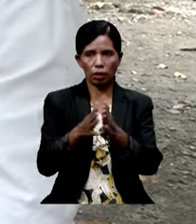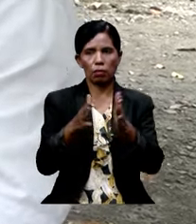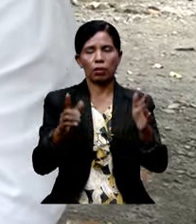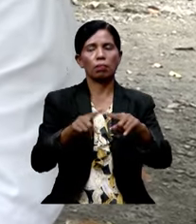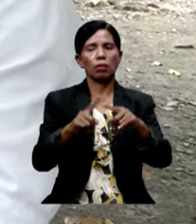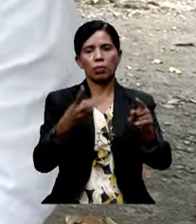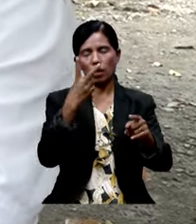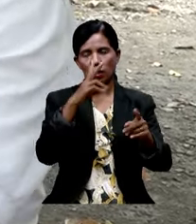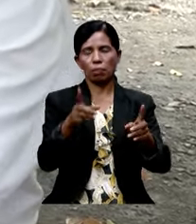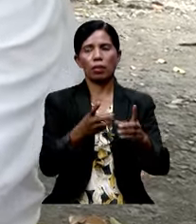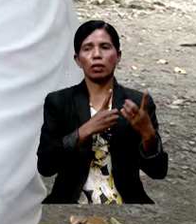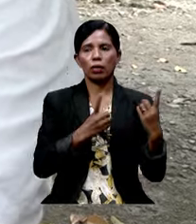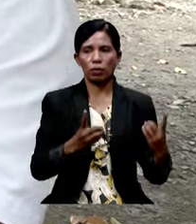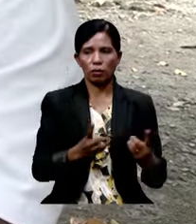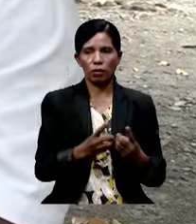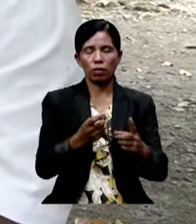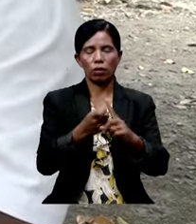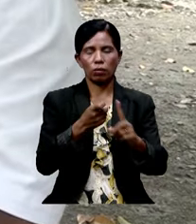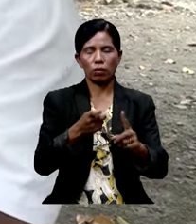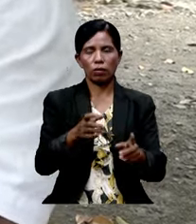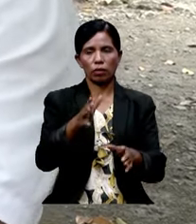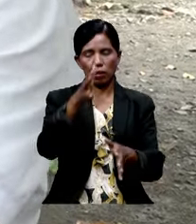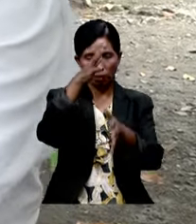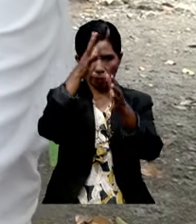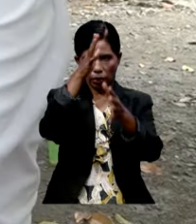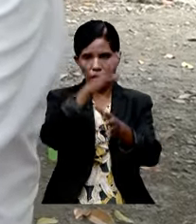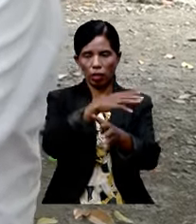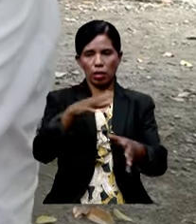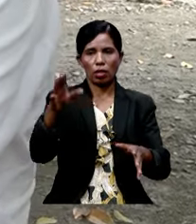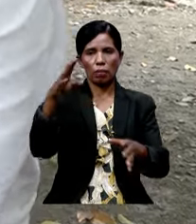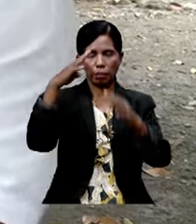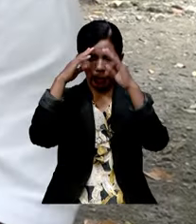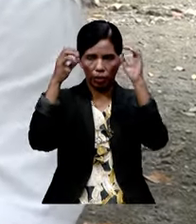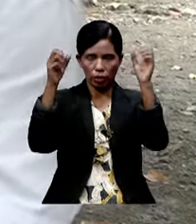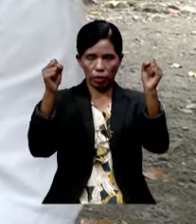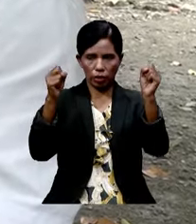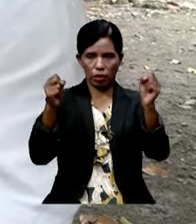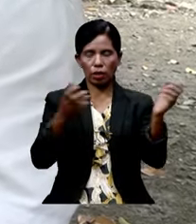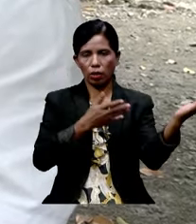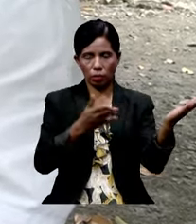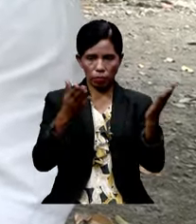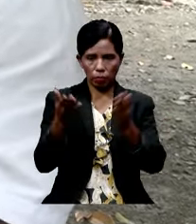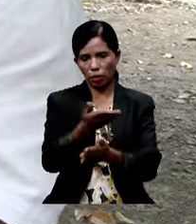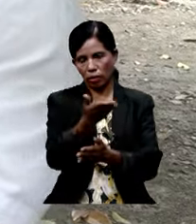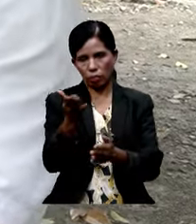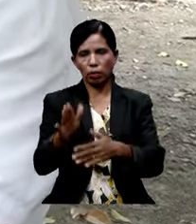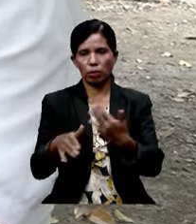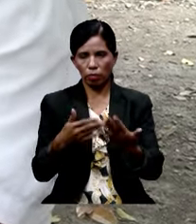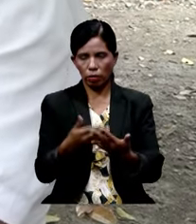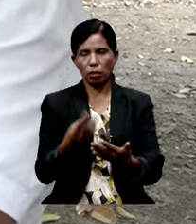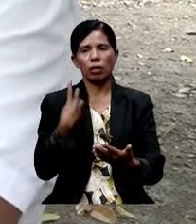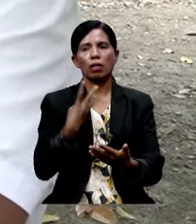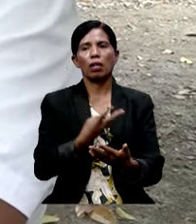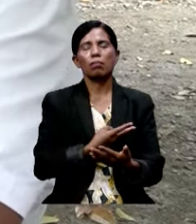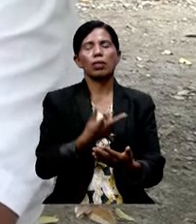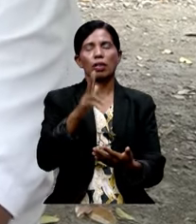hareba doming ne be man ka hos sosilensio presidente haruka mai tabot sira. Ami nang